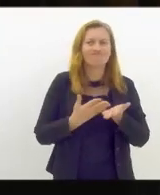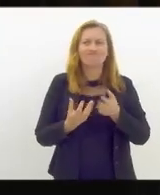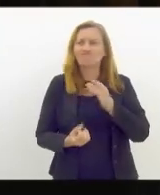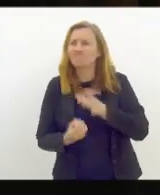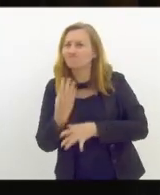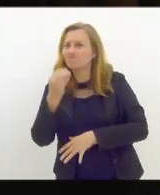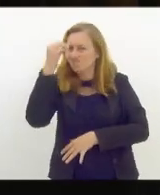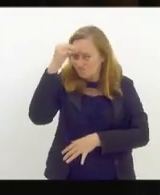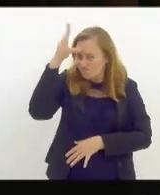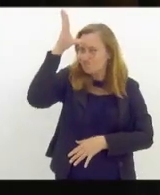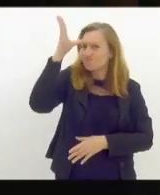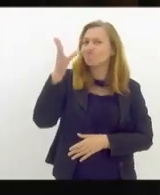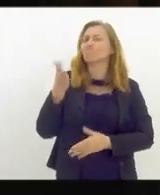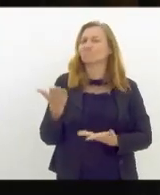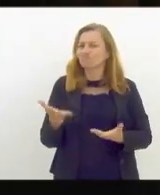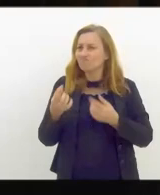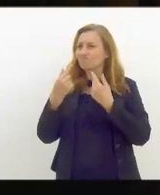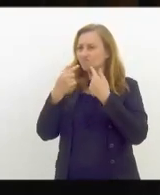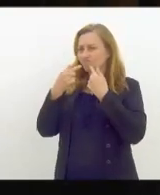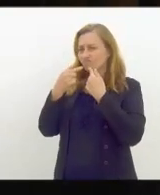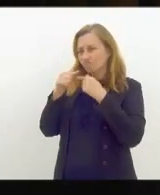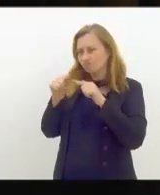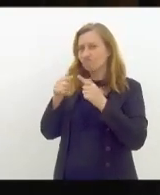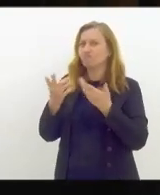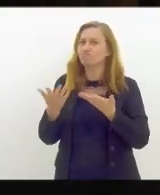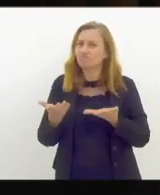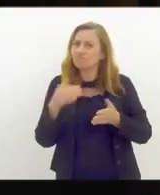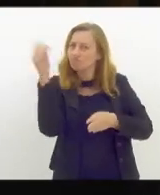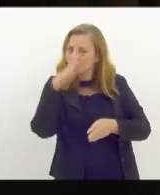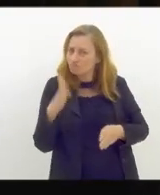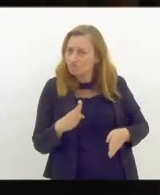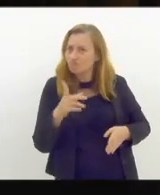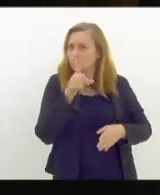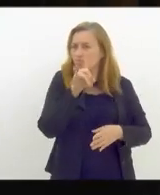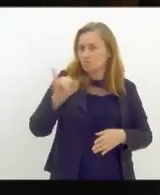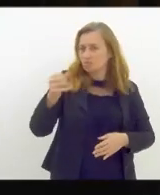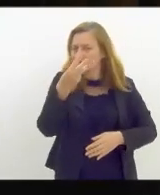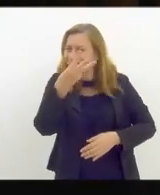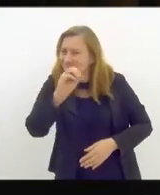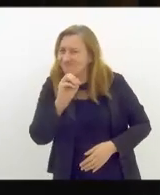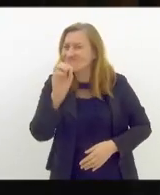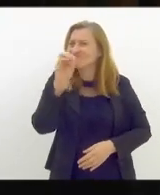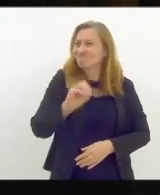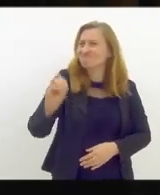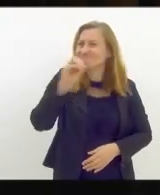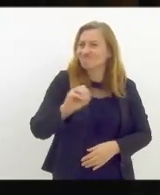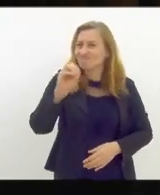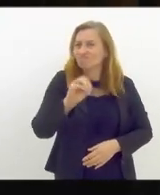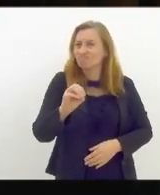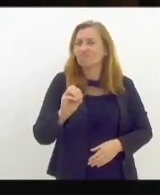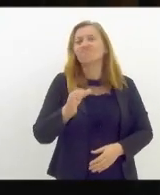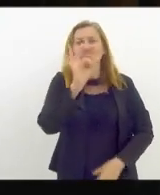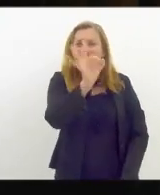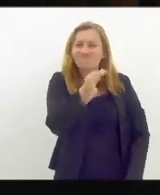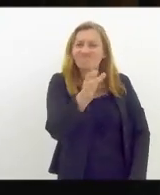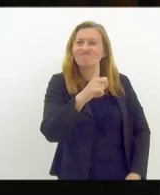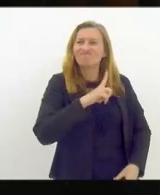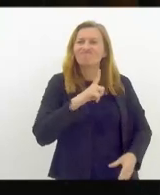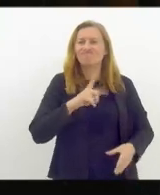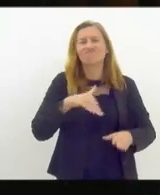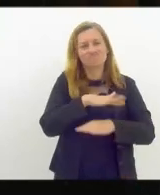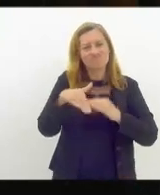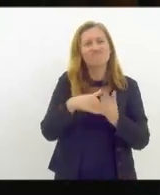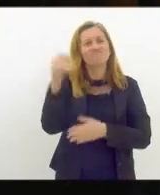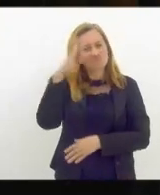produzem conhecimento crítico nesse Brasil. E é no dia 30, no dia 30 de outubro, que eu tenho certeza que